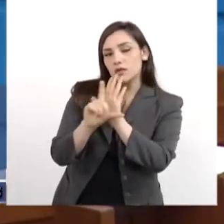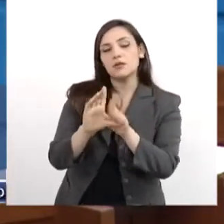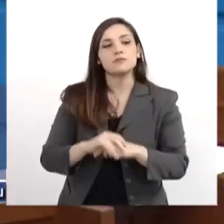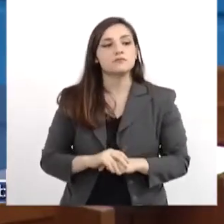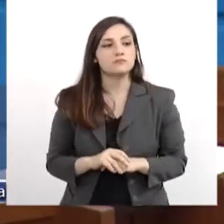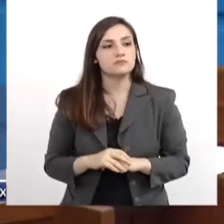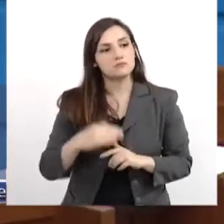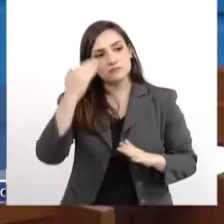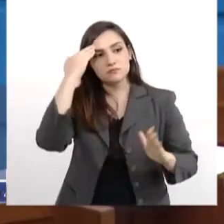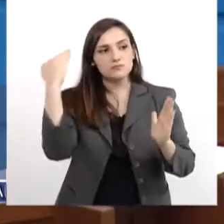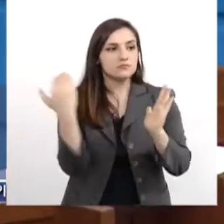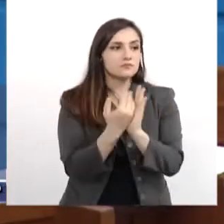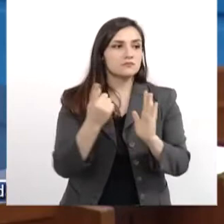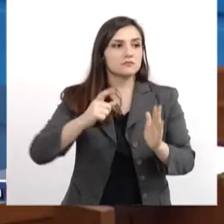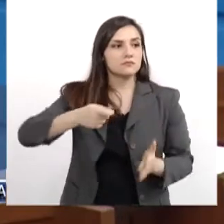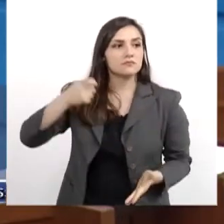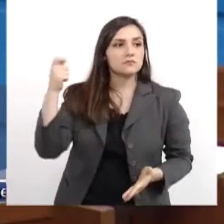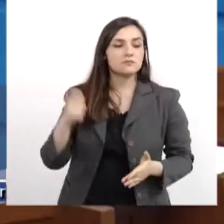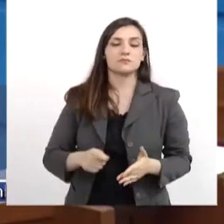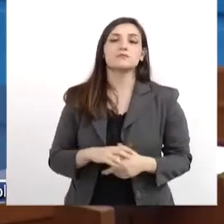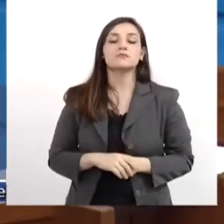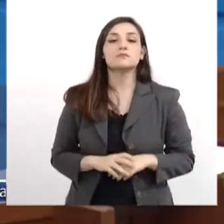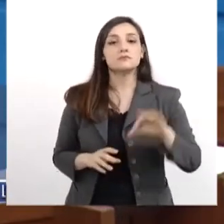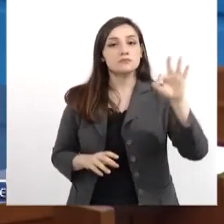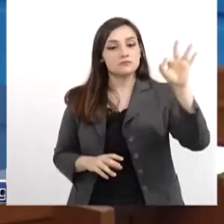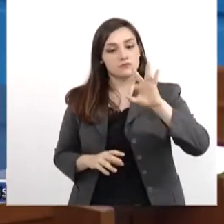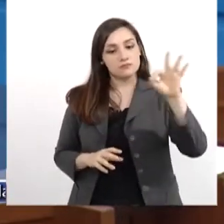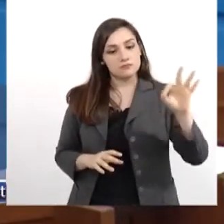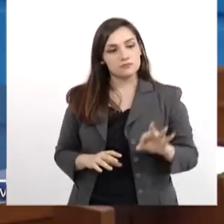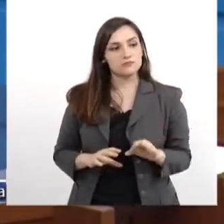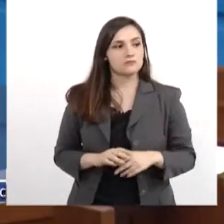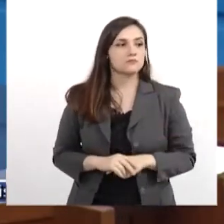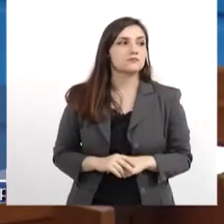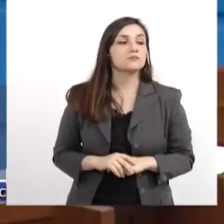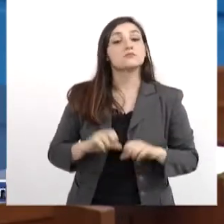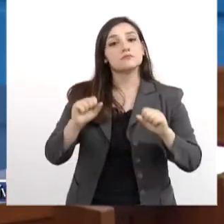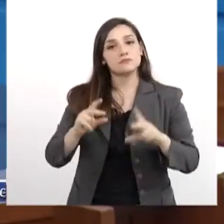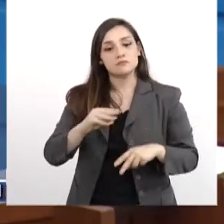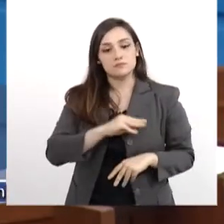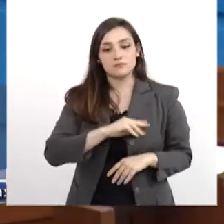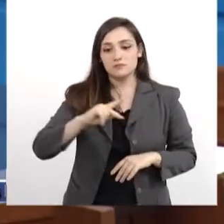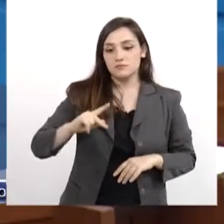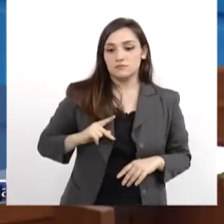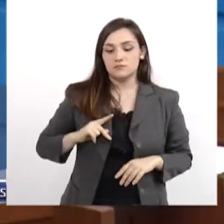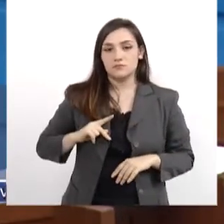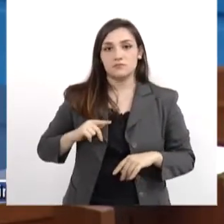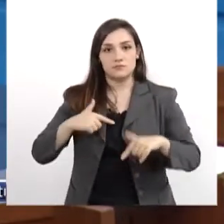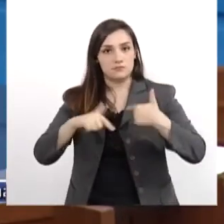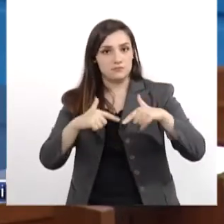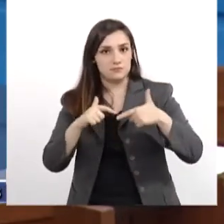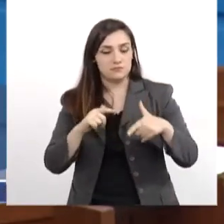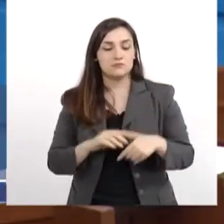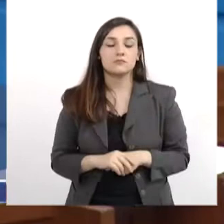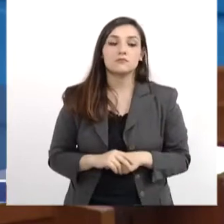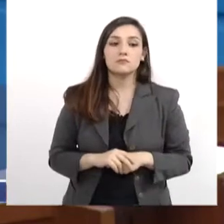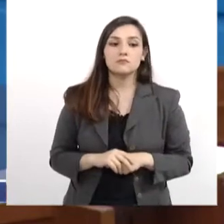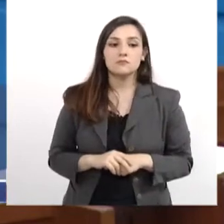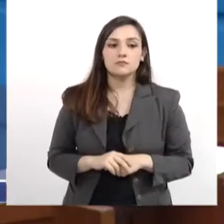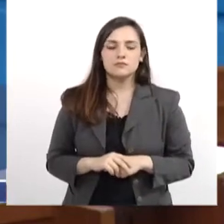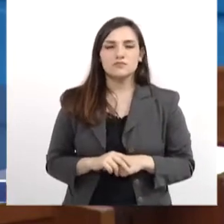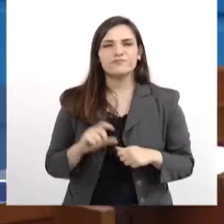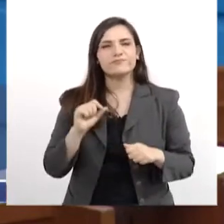não respeitam essa cota. O Ministério Público do Trabalho tem feito